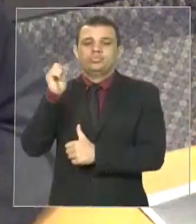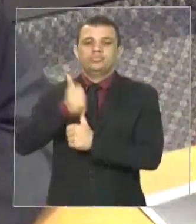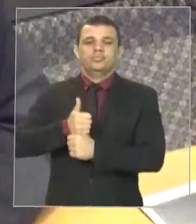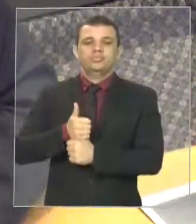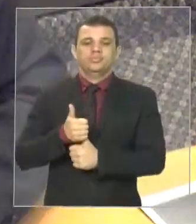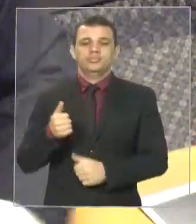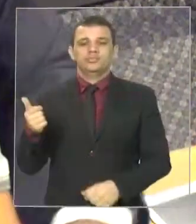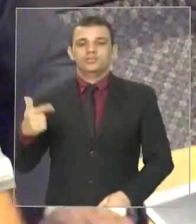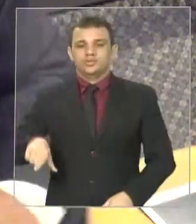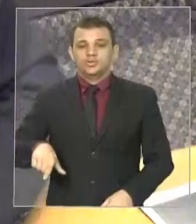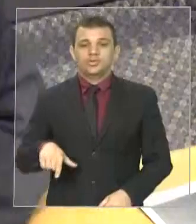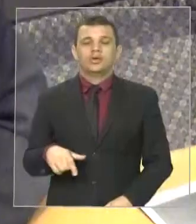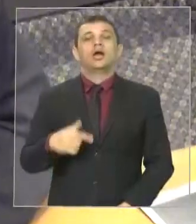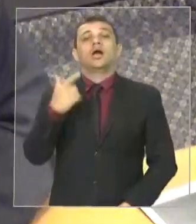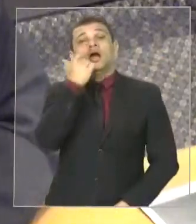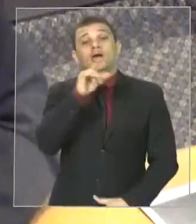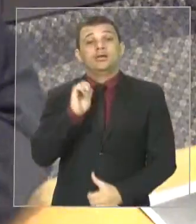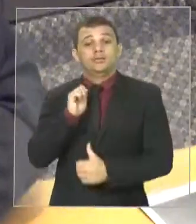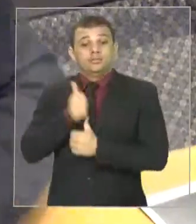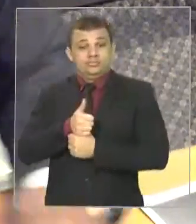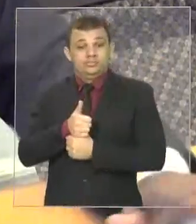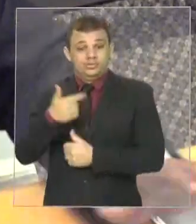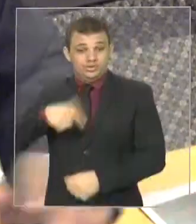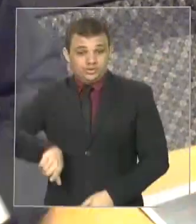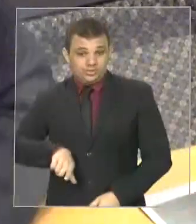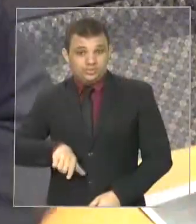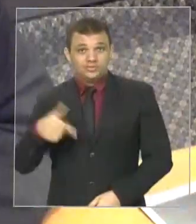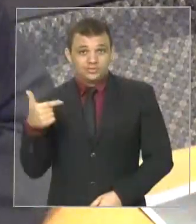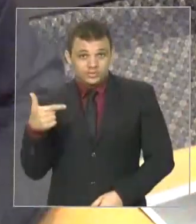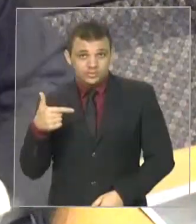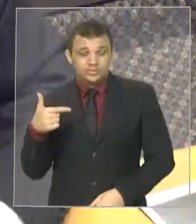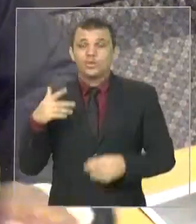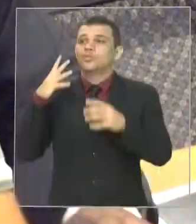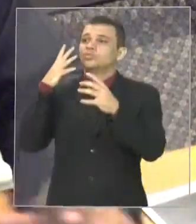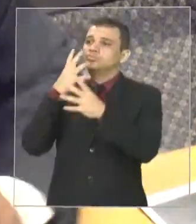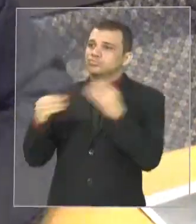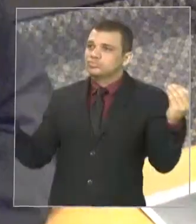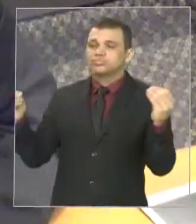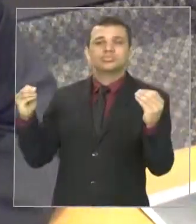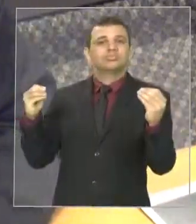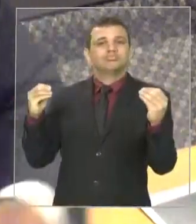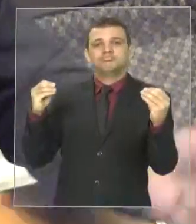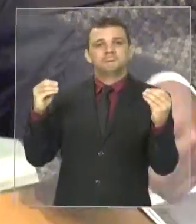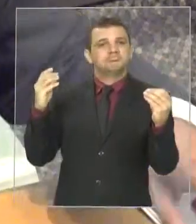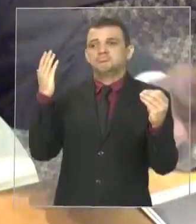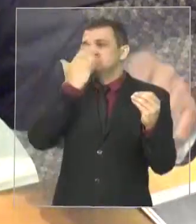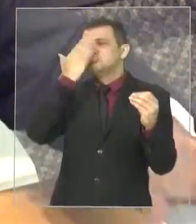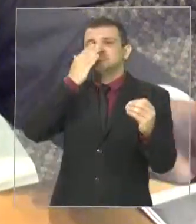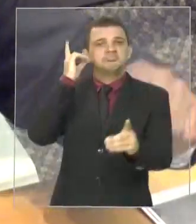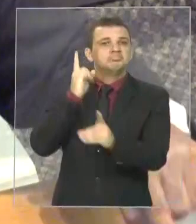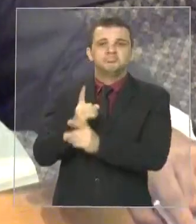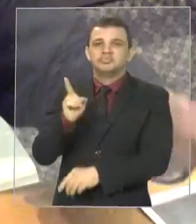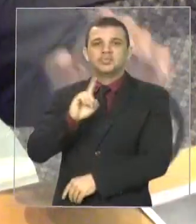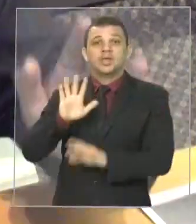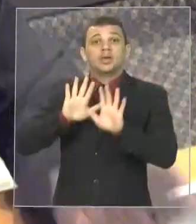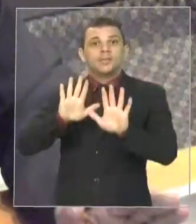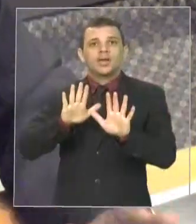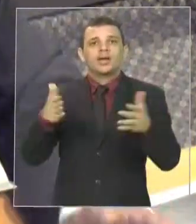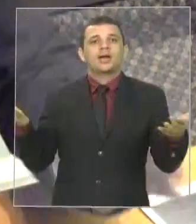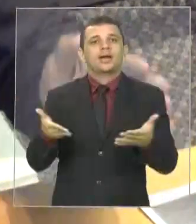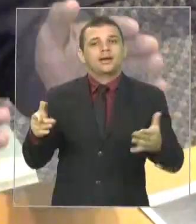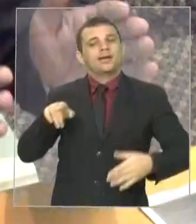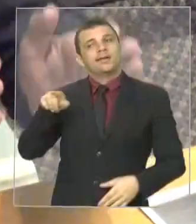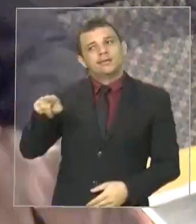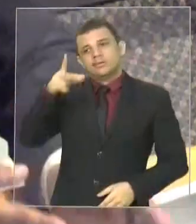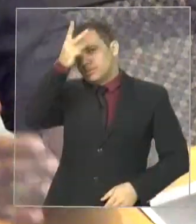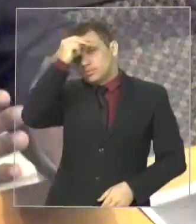sumiu, desapareceu, escafedeu-se. Ninguém encontra o prefeito. Mas o prefeito apareceu agora, fazendo o